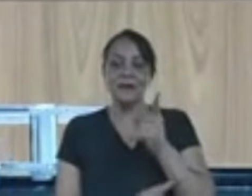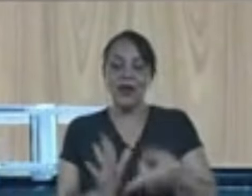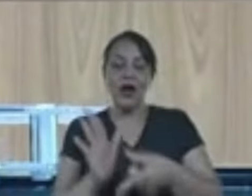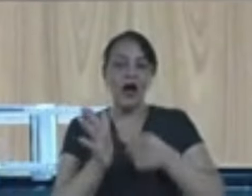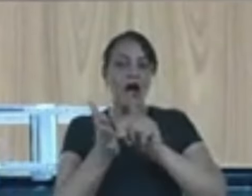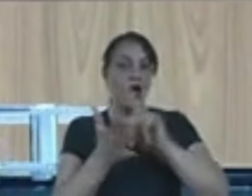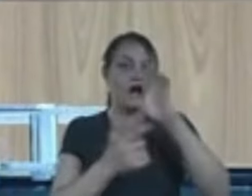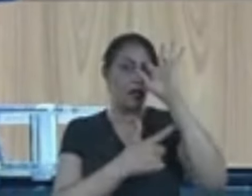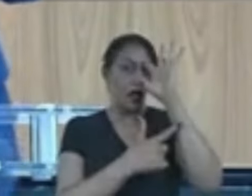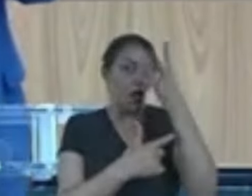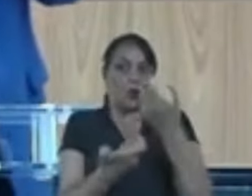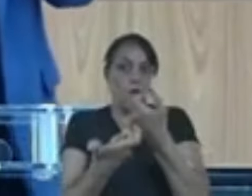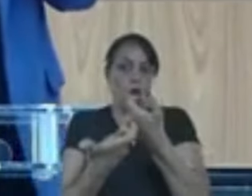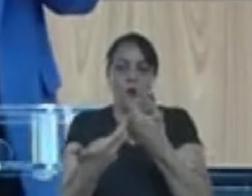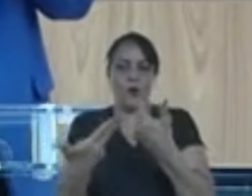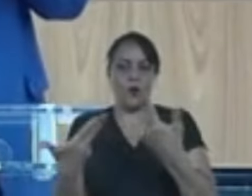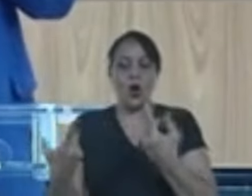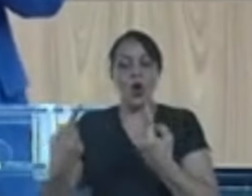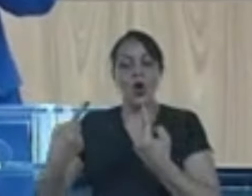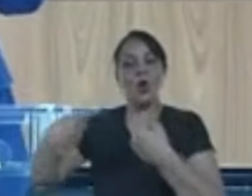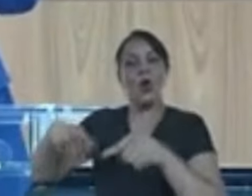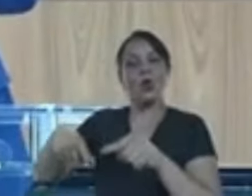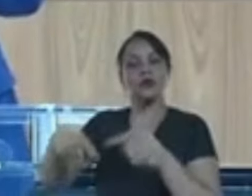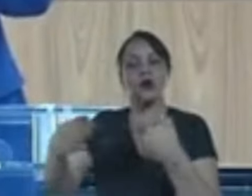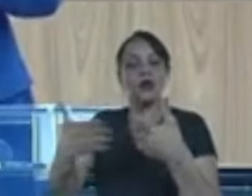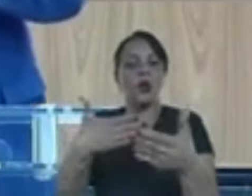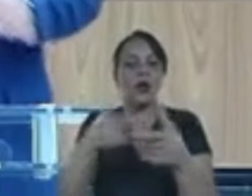atitude contra qualquer um de nós,